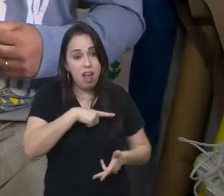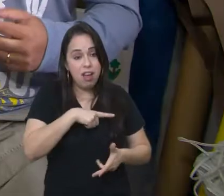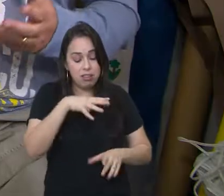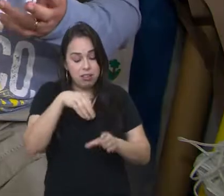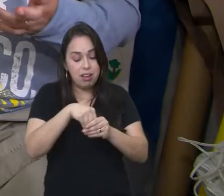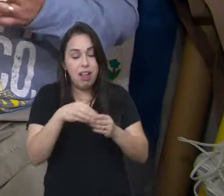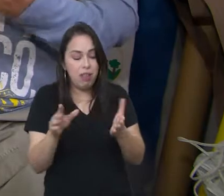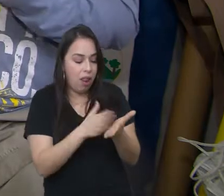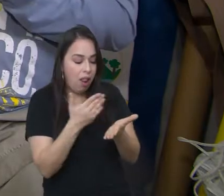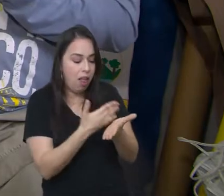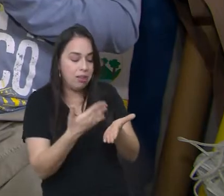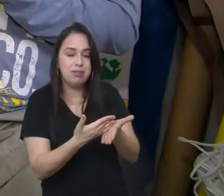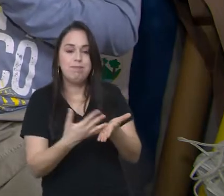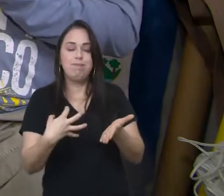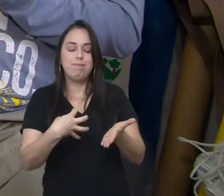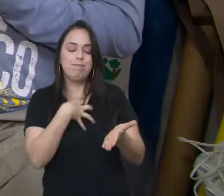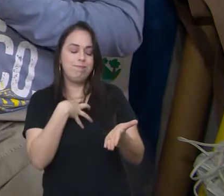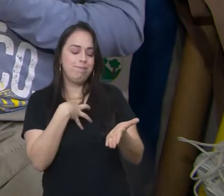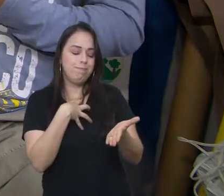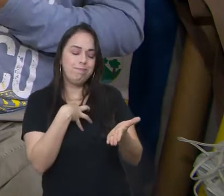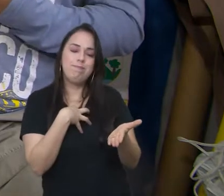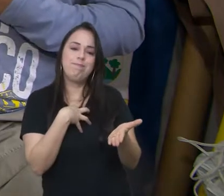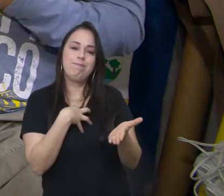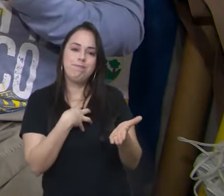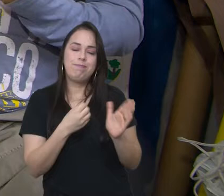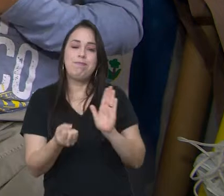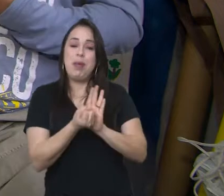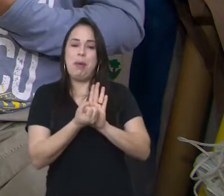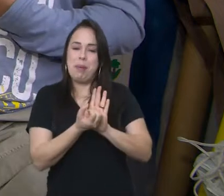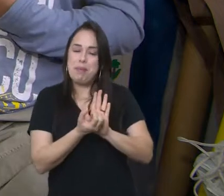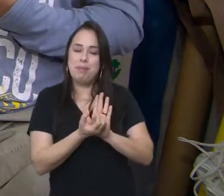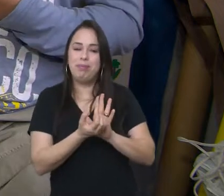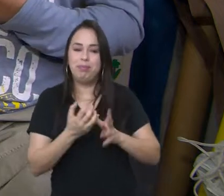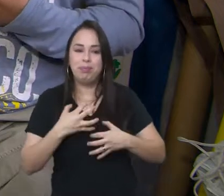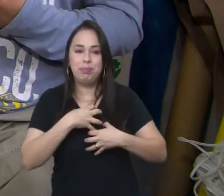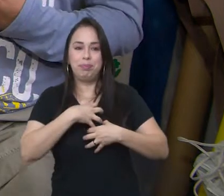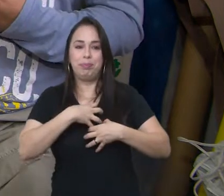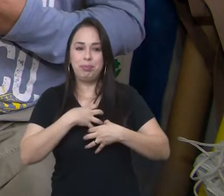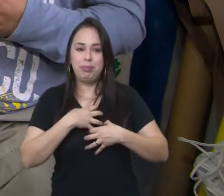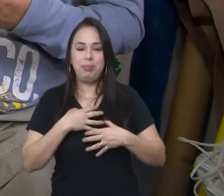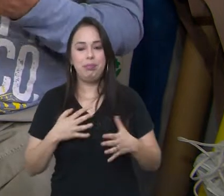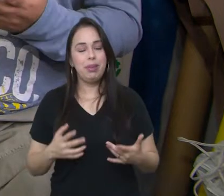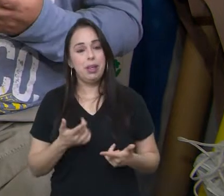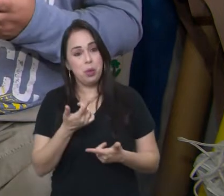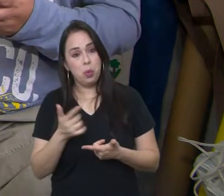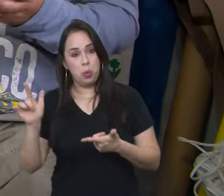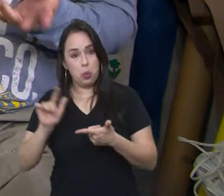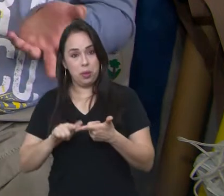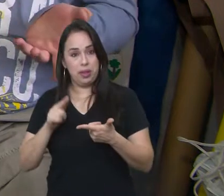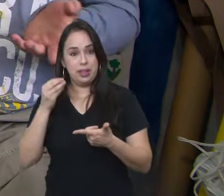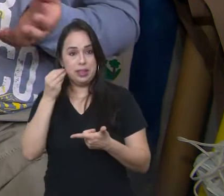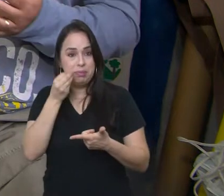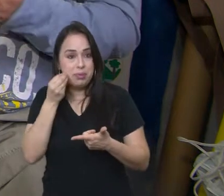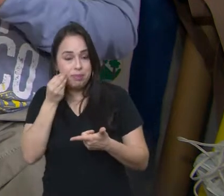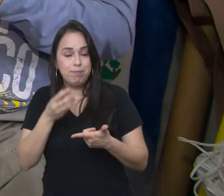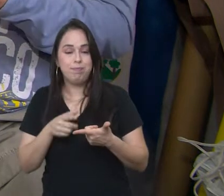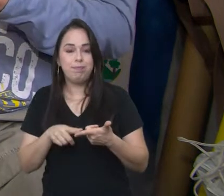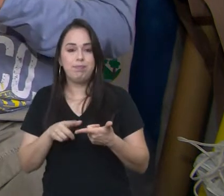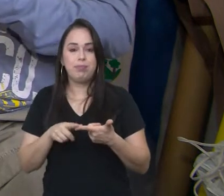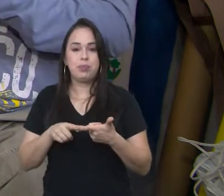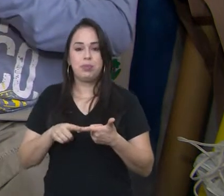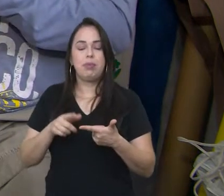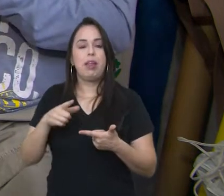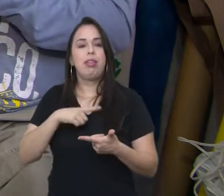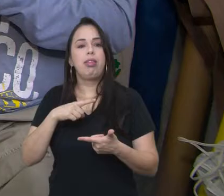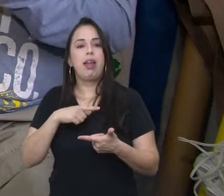né? Então isso marcou muito eu, assim, particularmente. Então isso mexeu. E a outra também, alguns